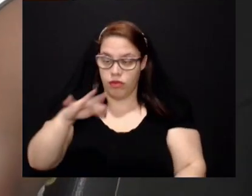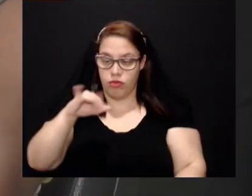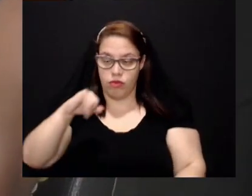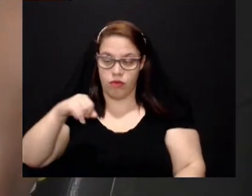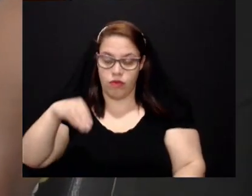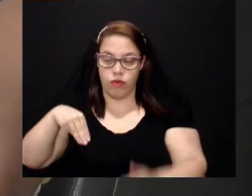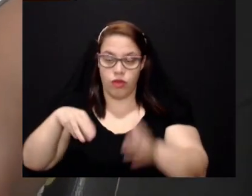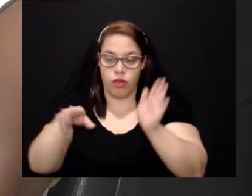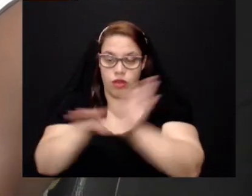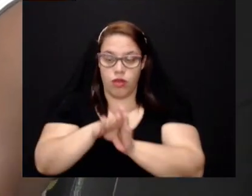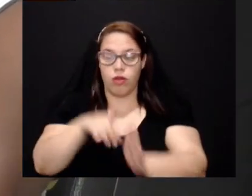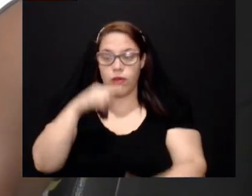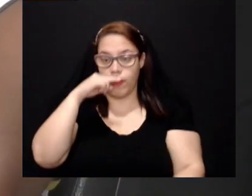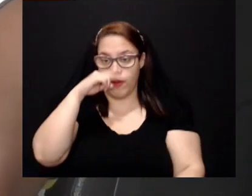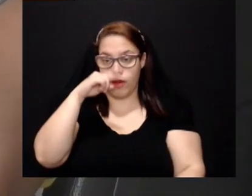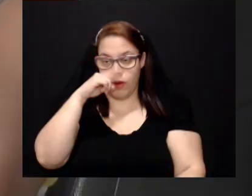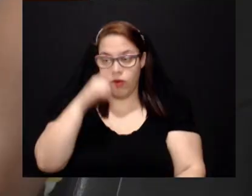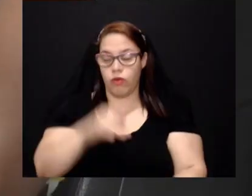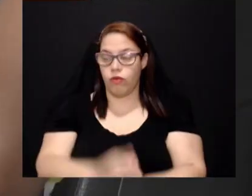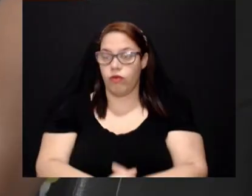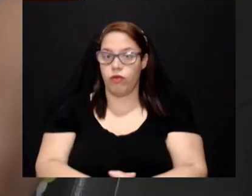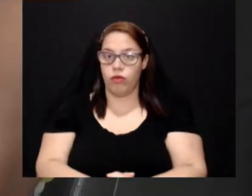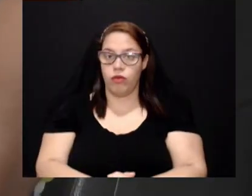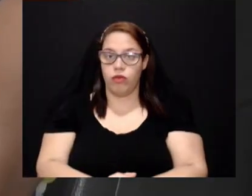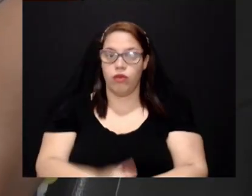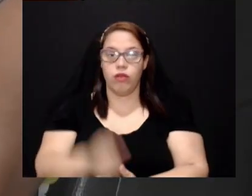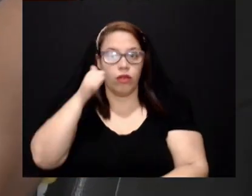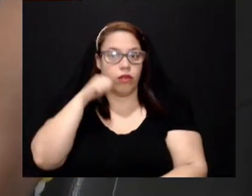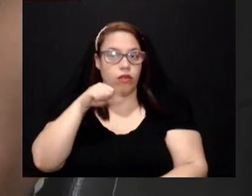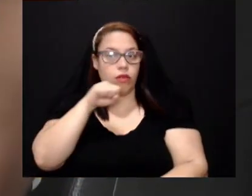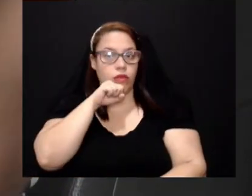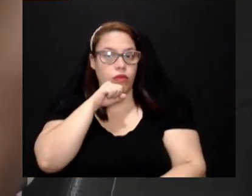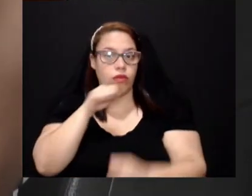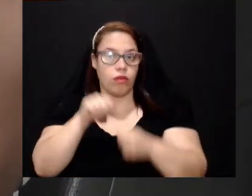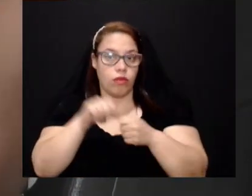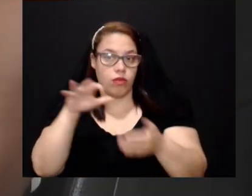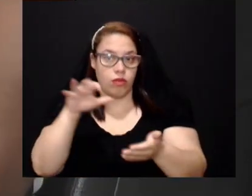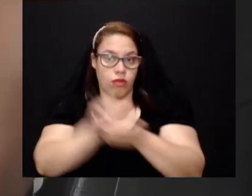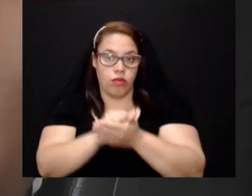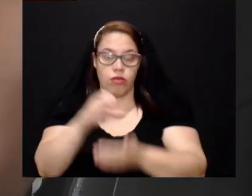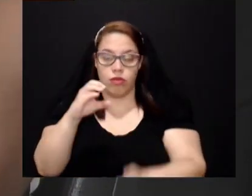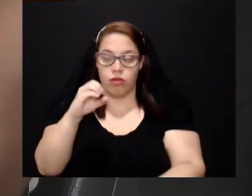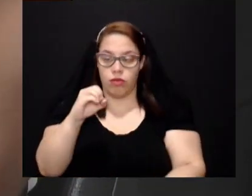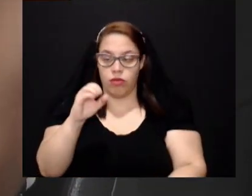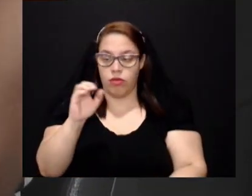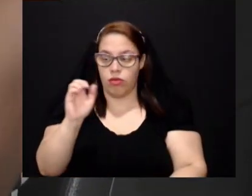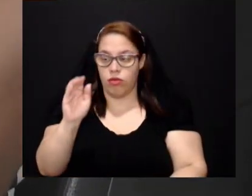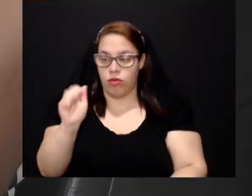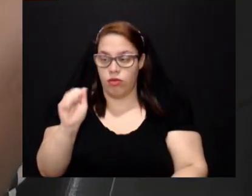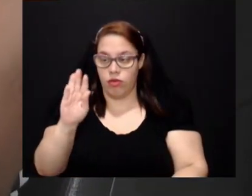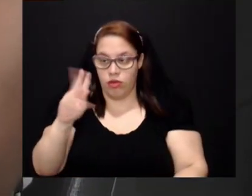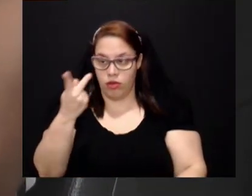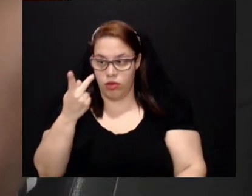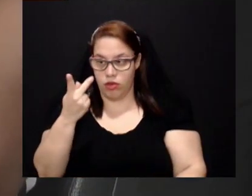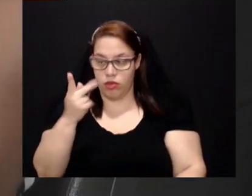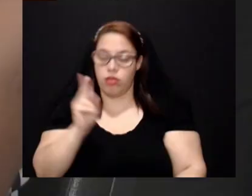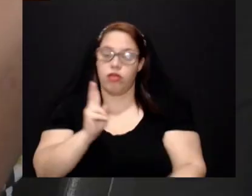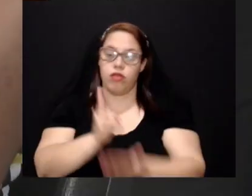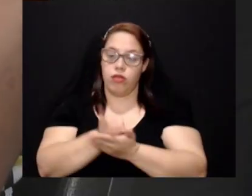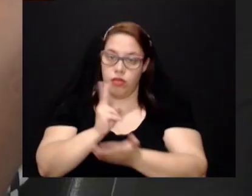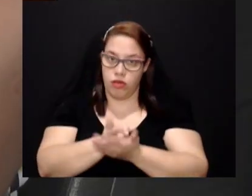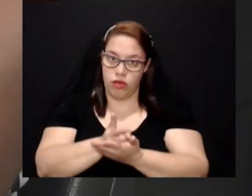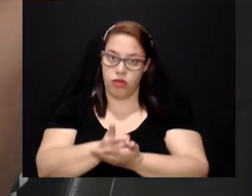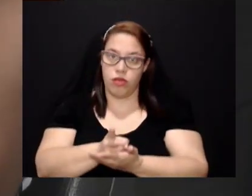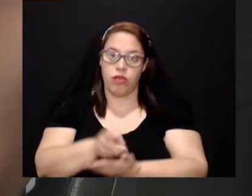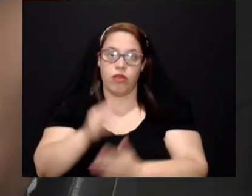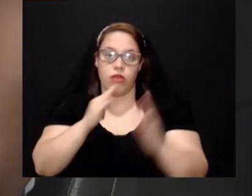a casa, que a minha mãe tinha feito lá a inscrição na Coab, eu sempre ia ali na casa da minha avó, com a